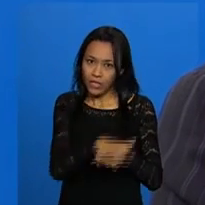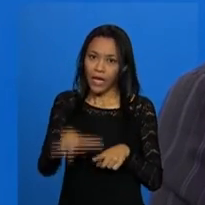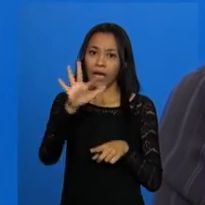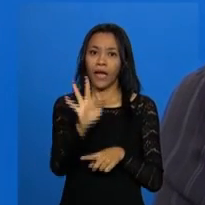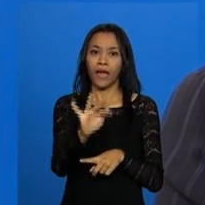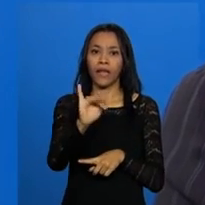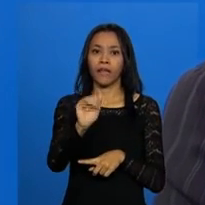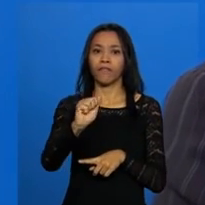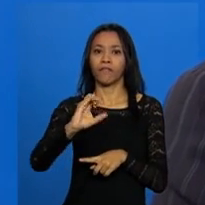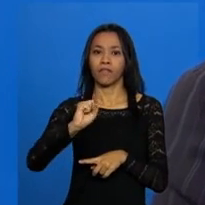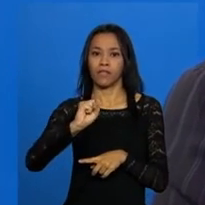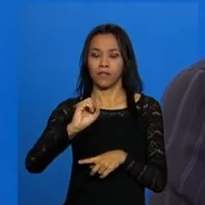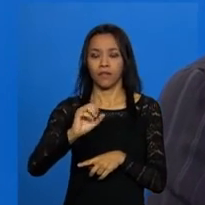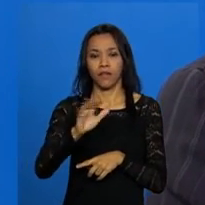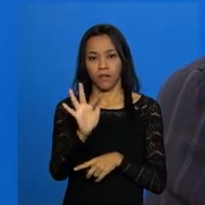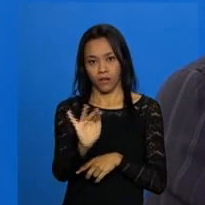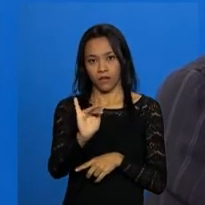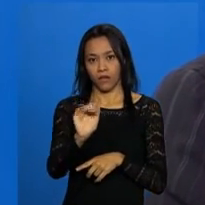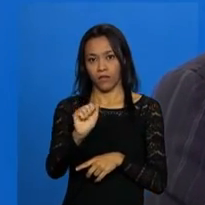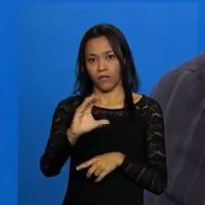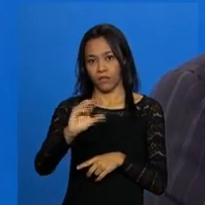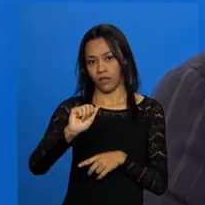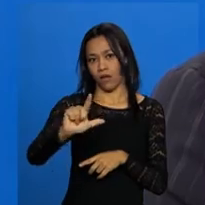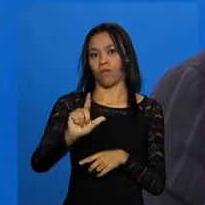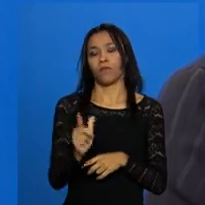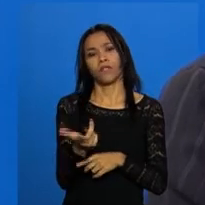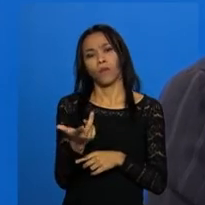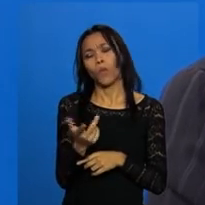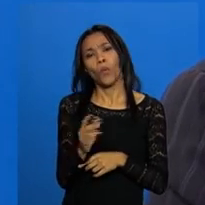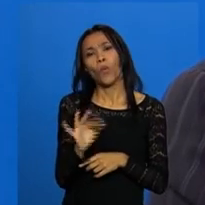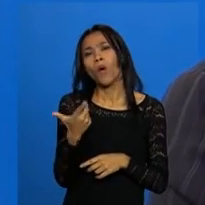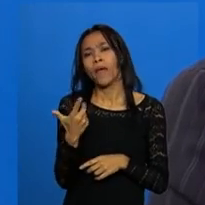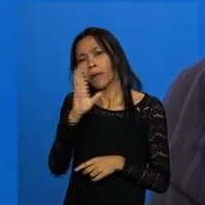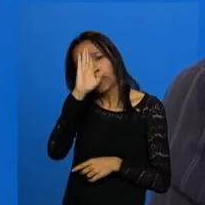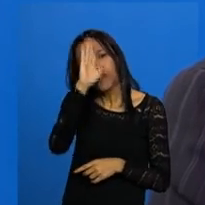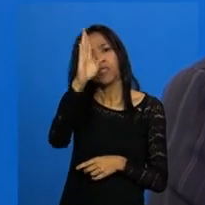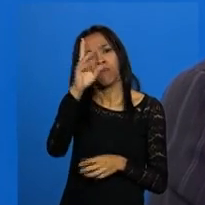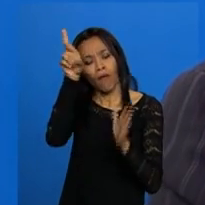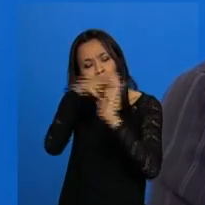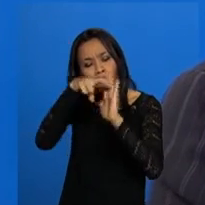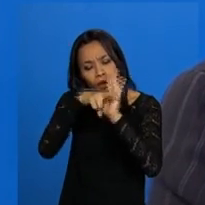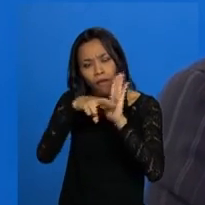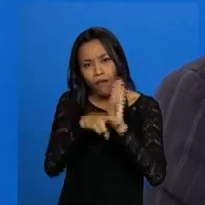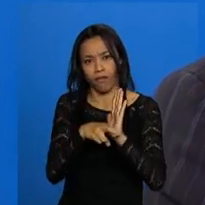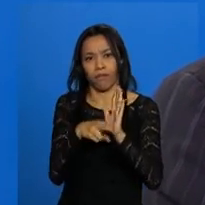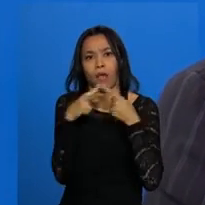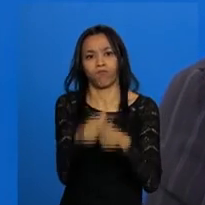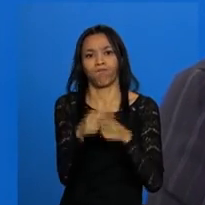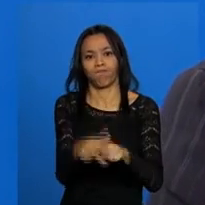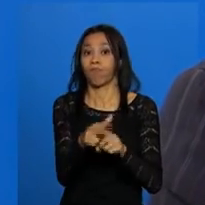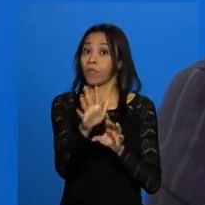fez referência. Qual é a premissa principal desse ajuste? As despesas do